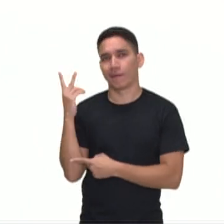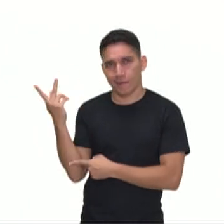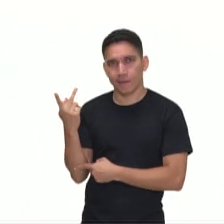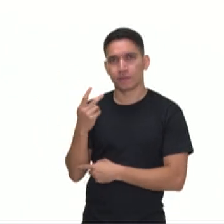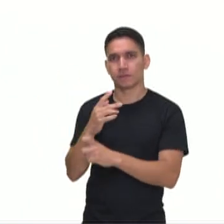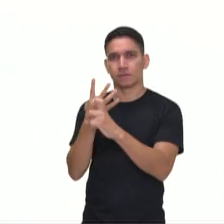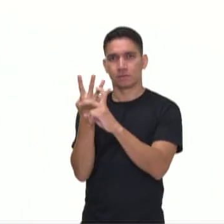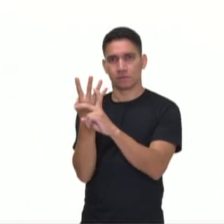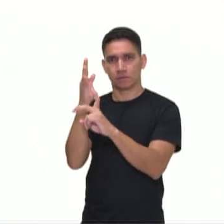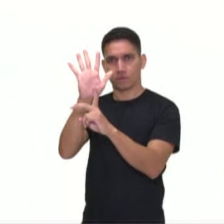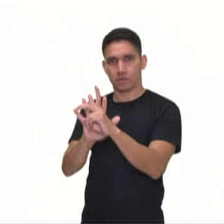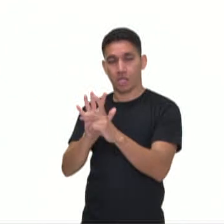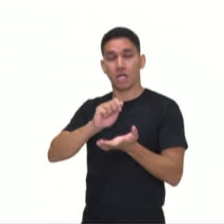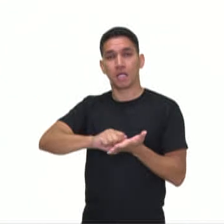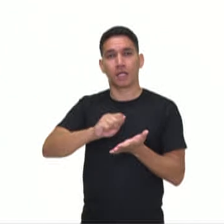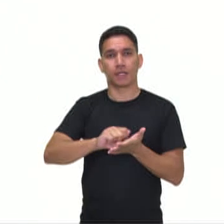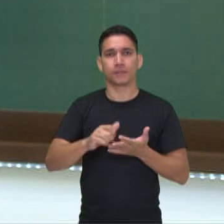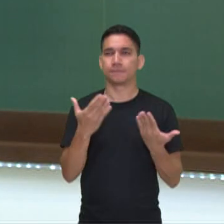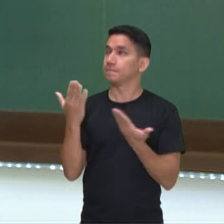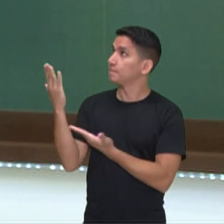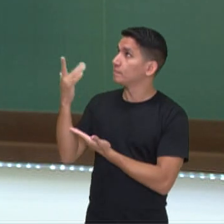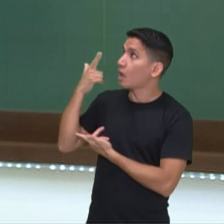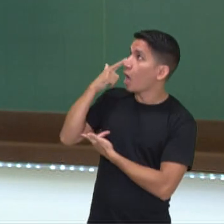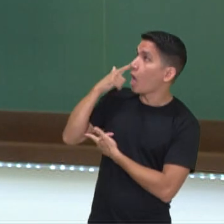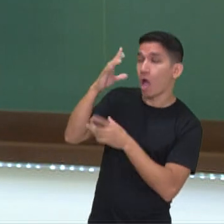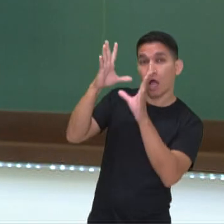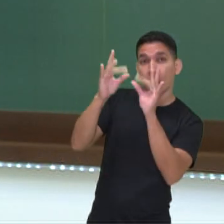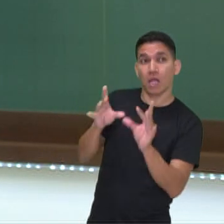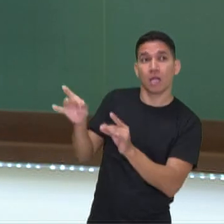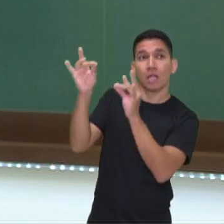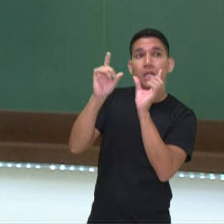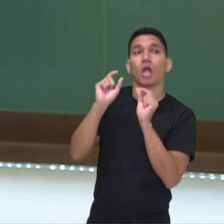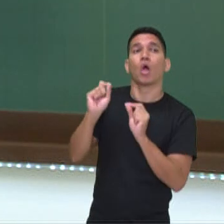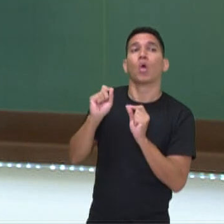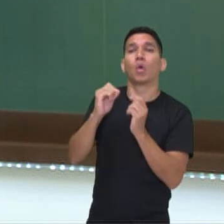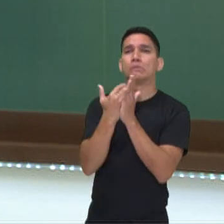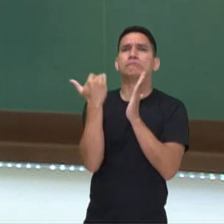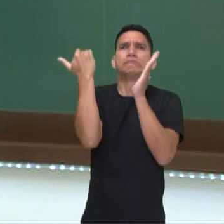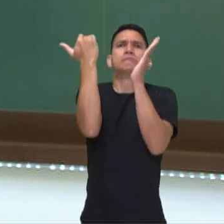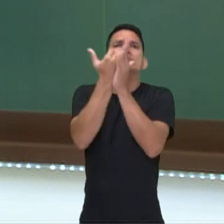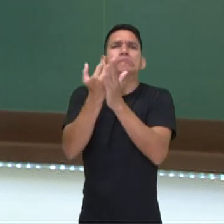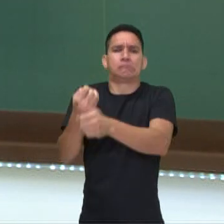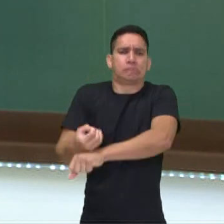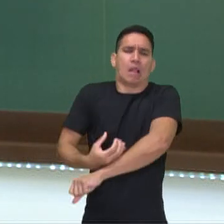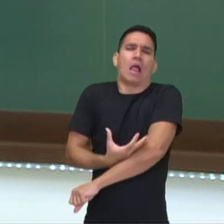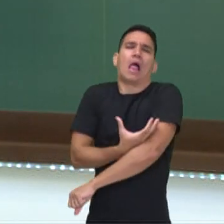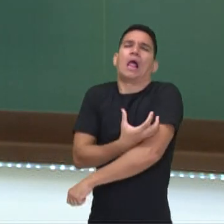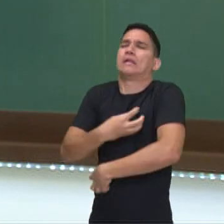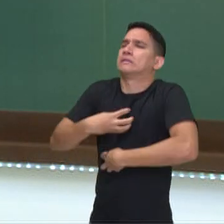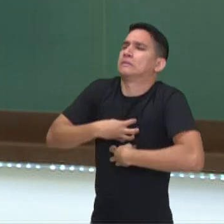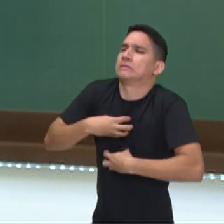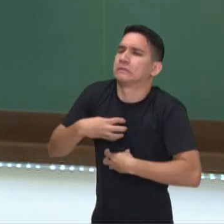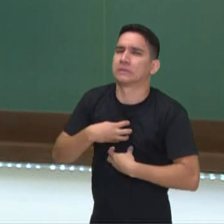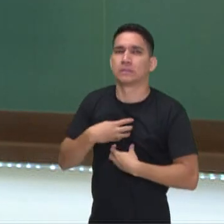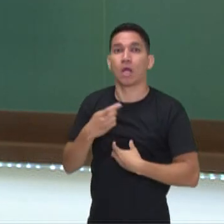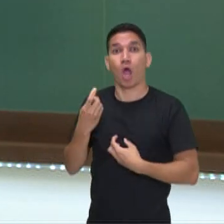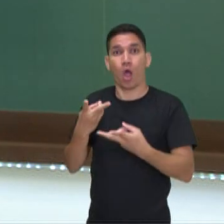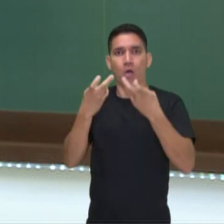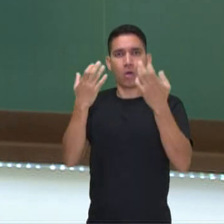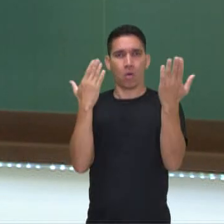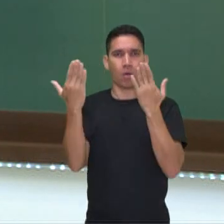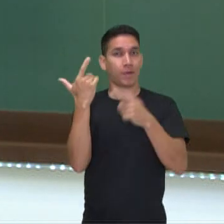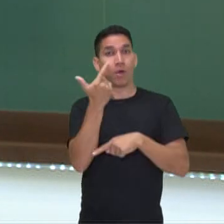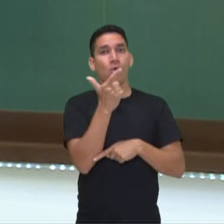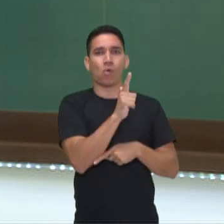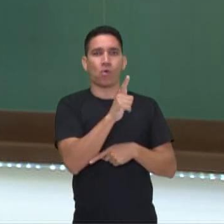Teresa e escreva sobre isso. Então, se você olhar aqui, pessoal, olha o excesso de sentimentalismo, olha, se você comparar com uma outra